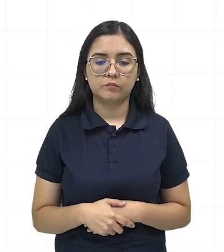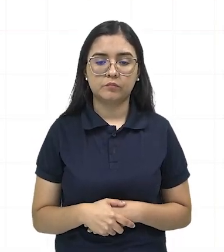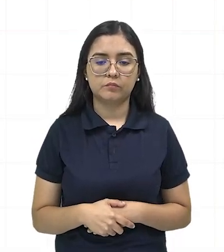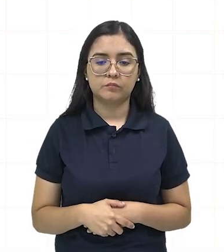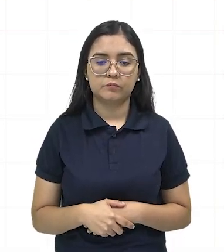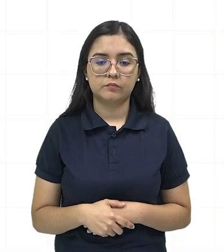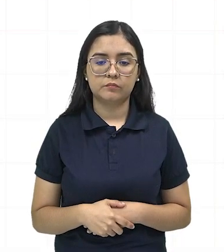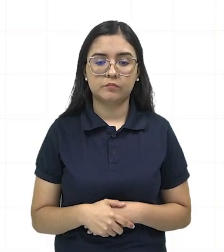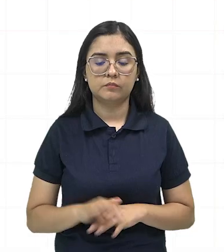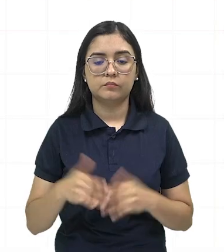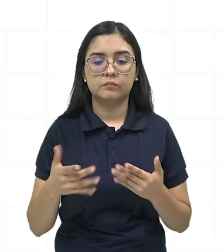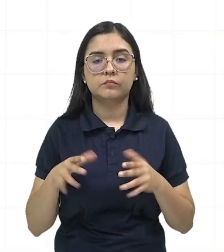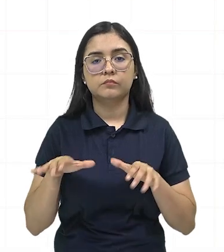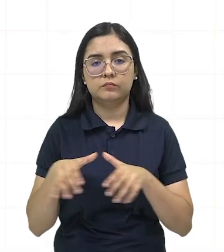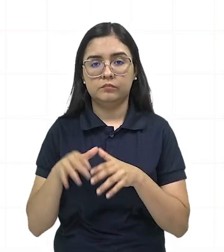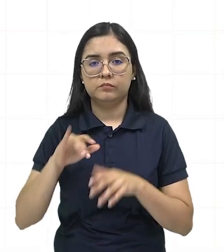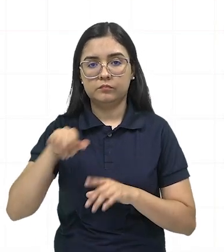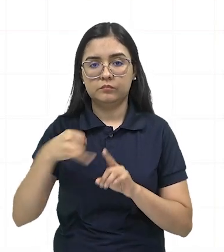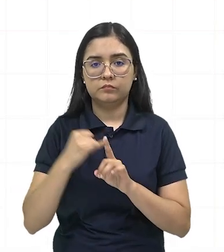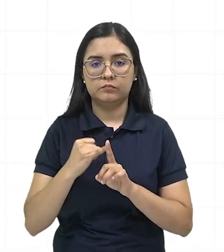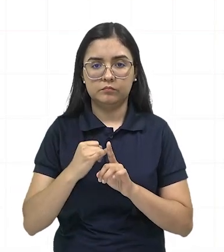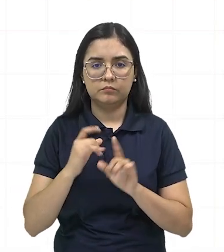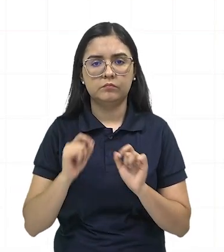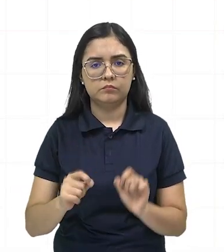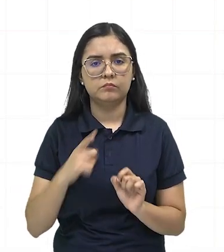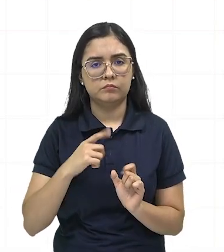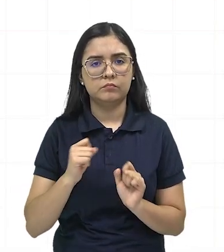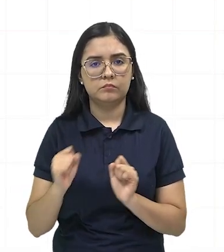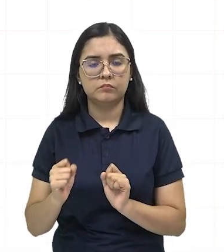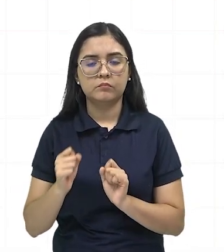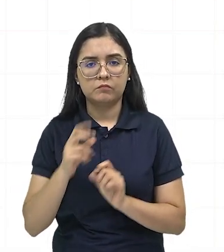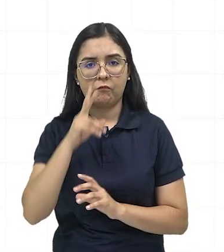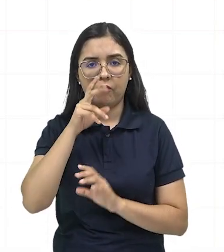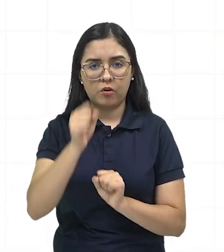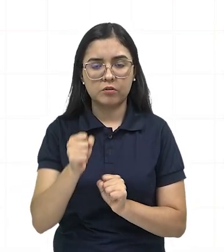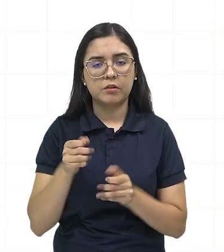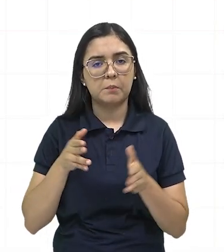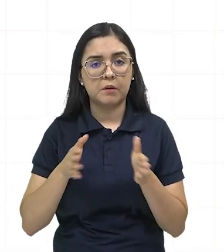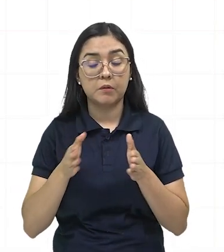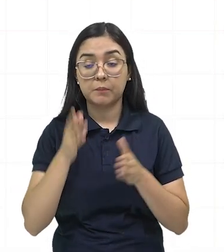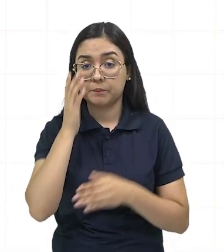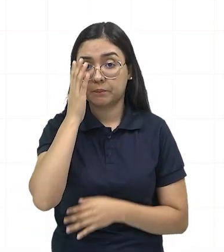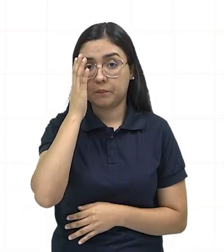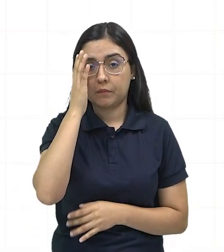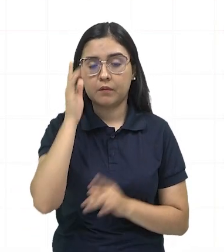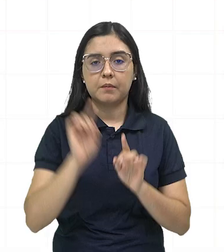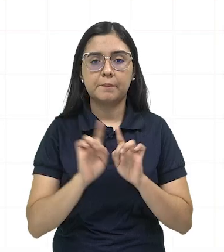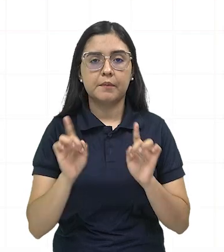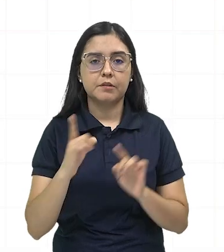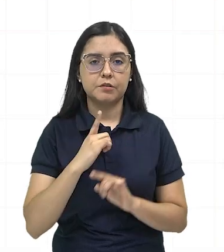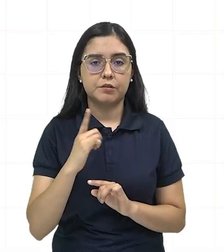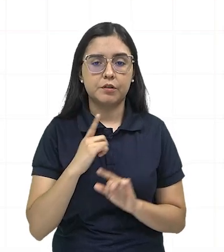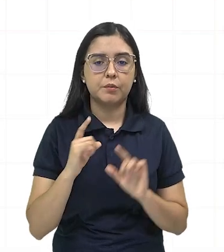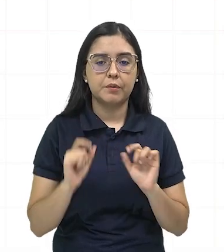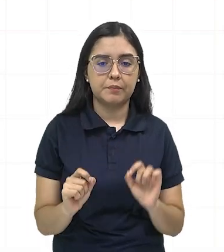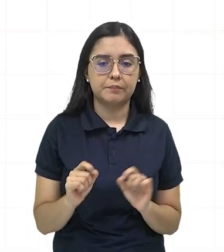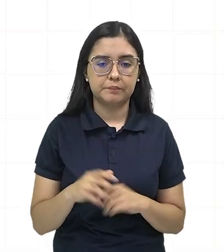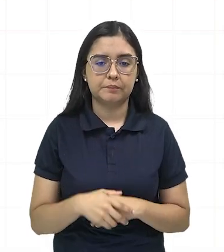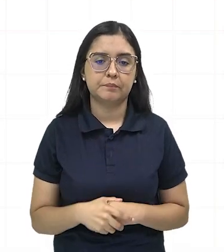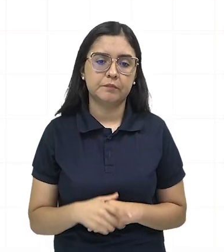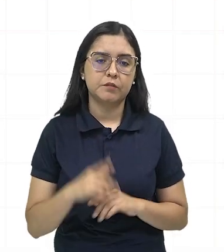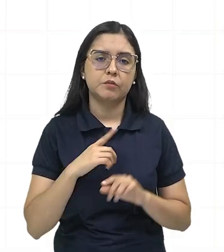no caso a Companhia de Jesus, por ela ser extremamente forte naquele momento, né, mas havia uma